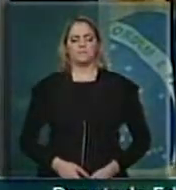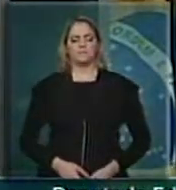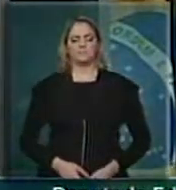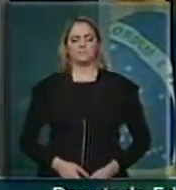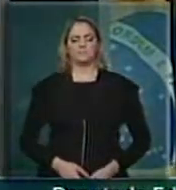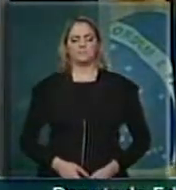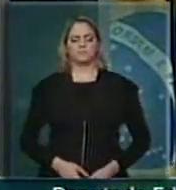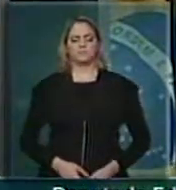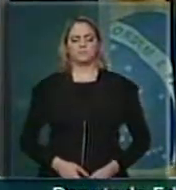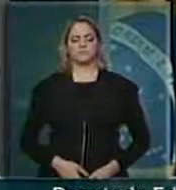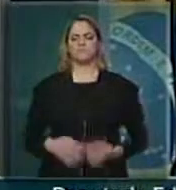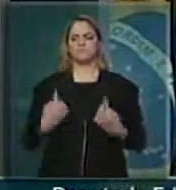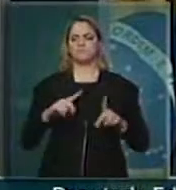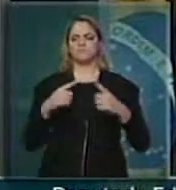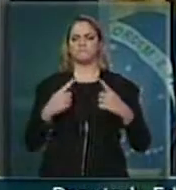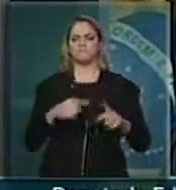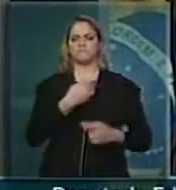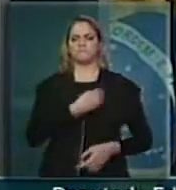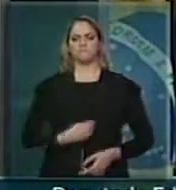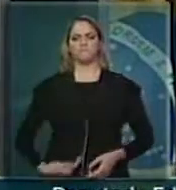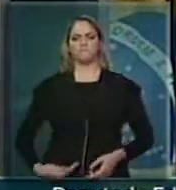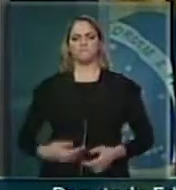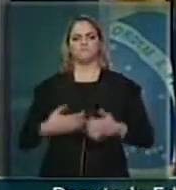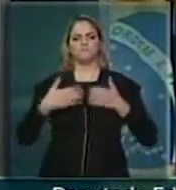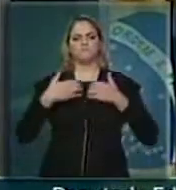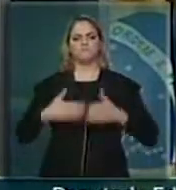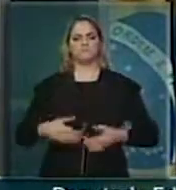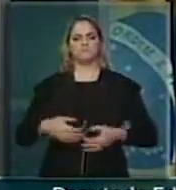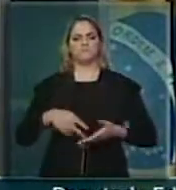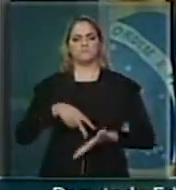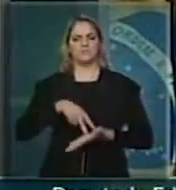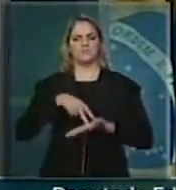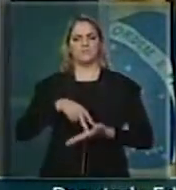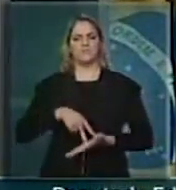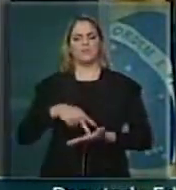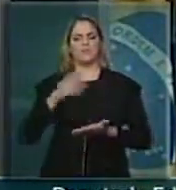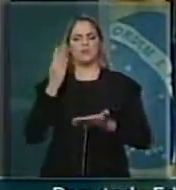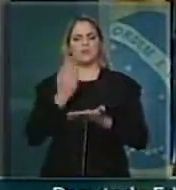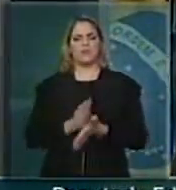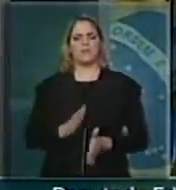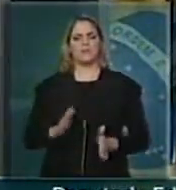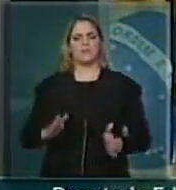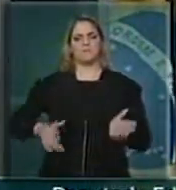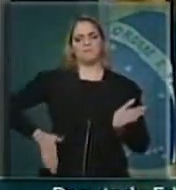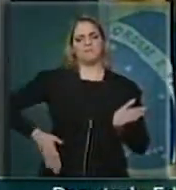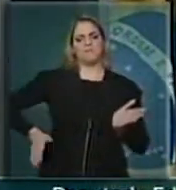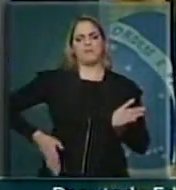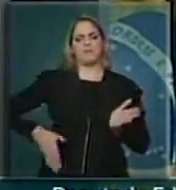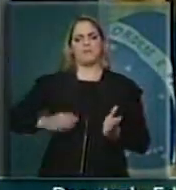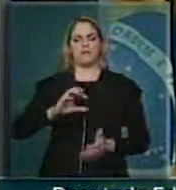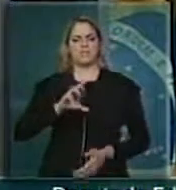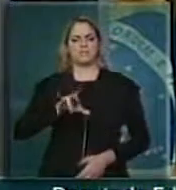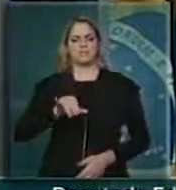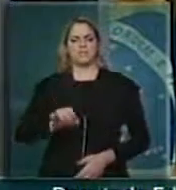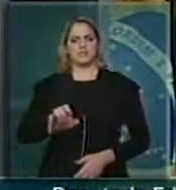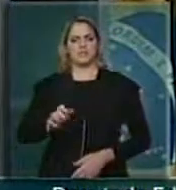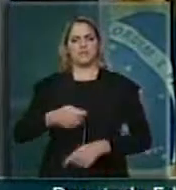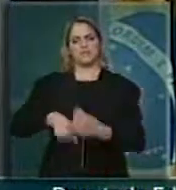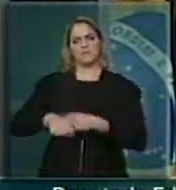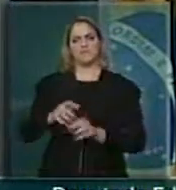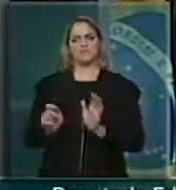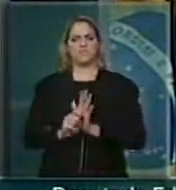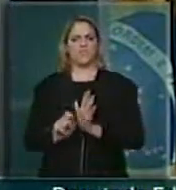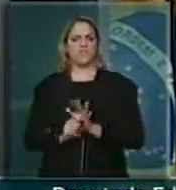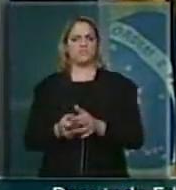estado brasileiro a agir de forma contundente no sentido do combate a esse segmento do crime organizado